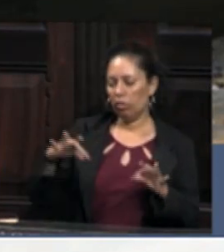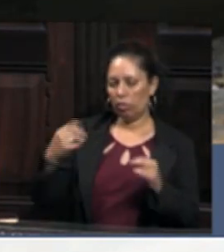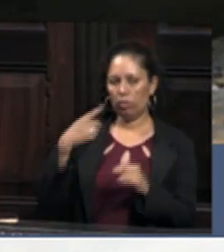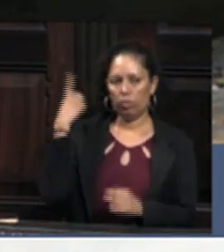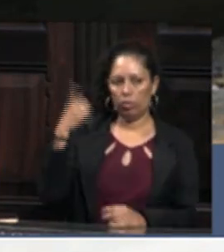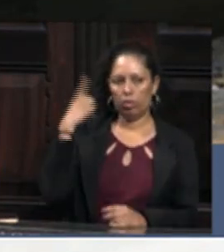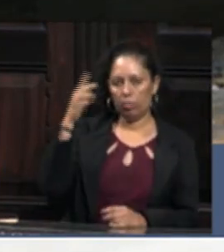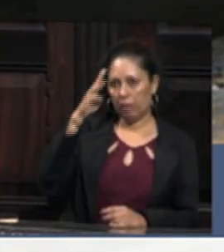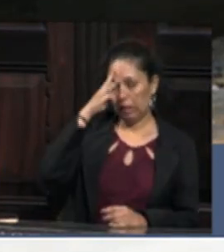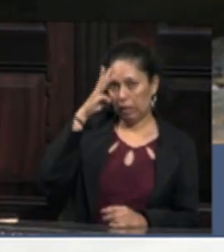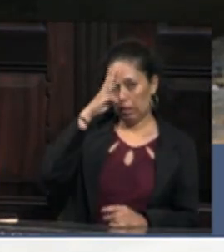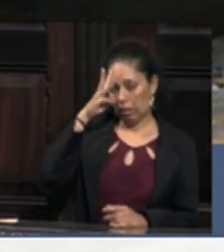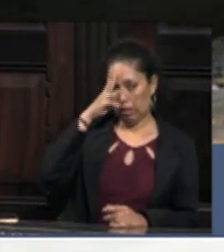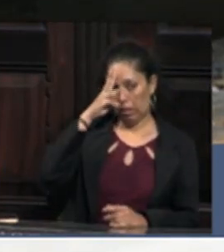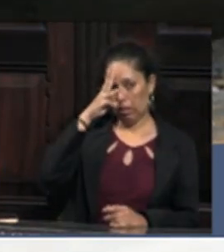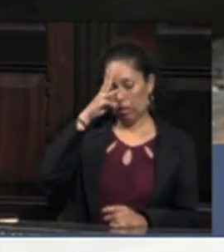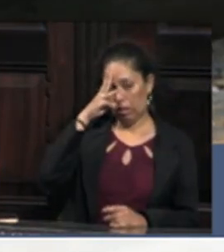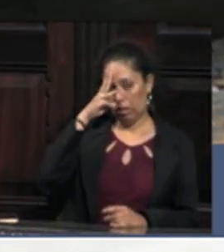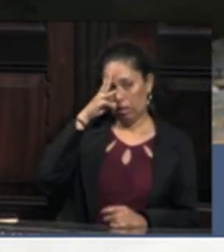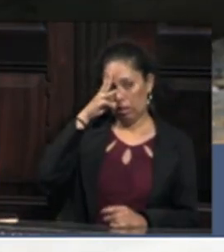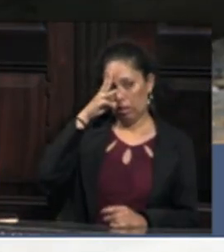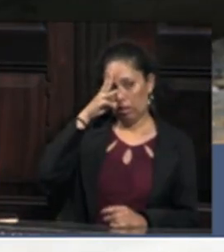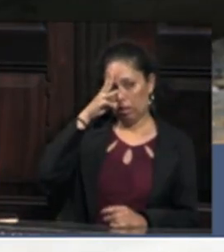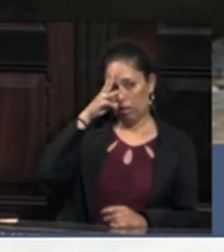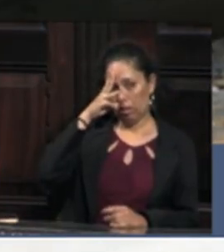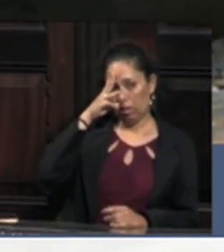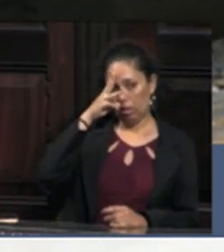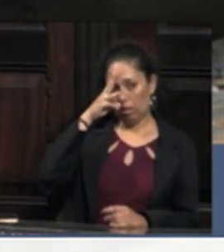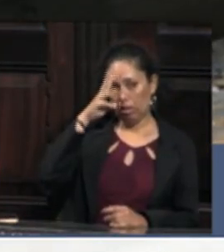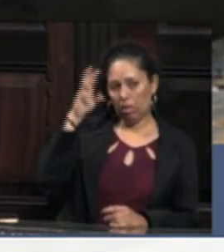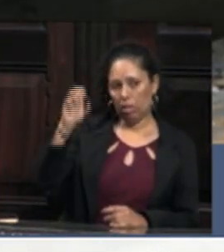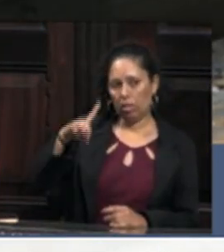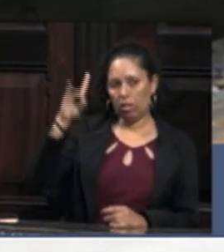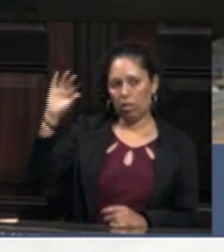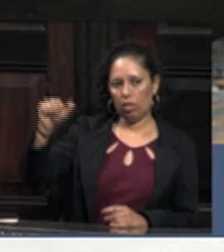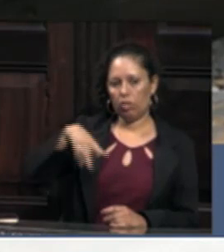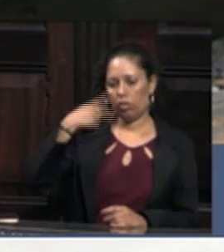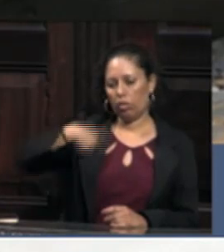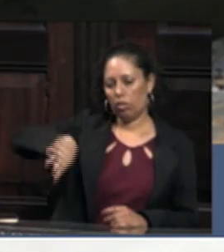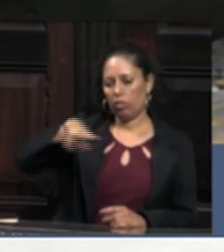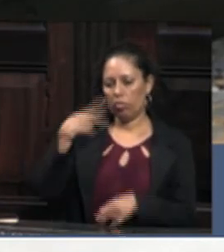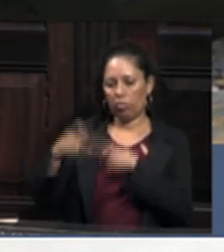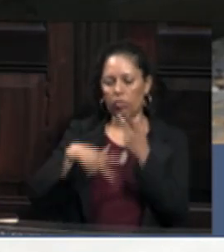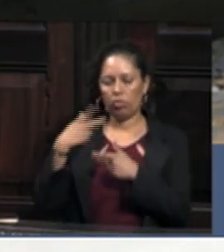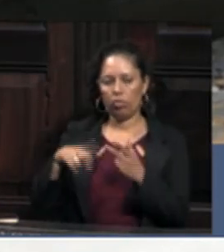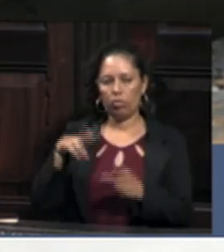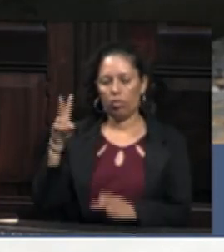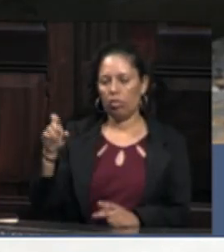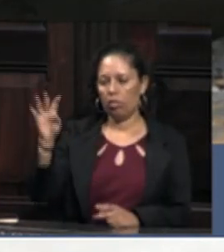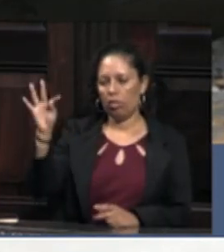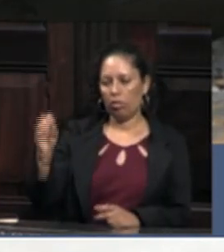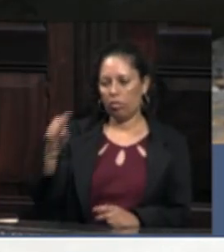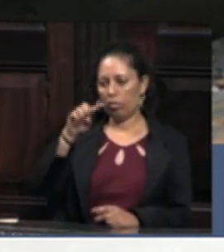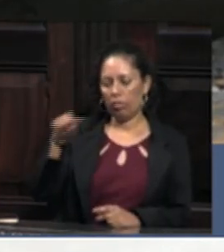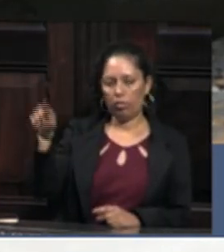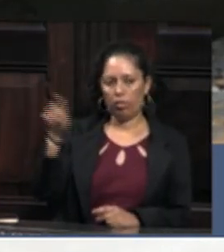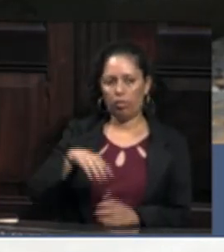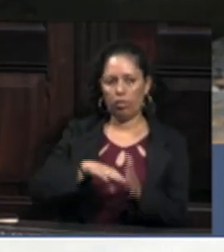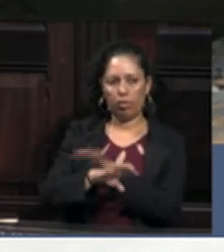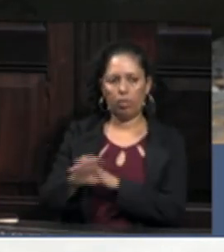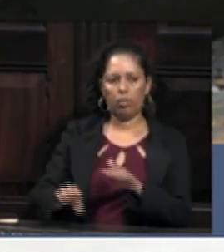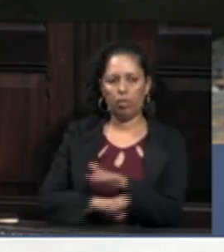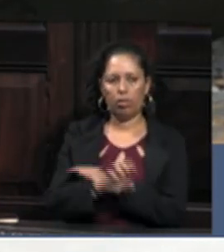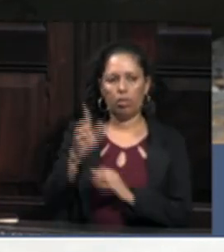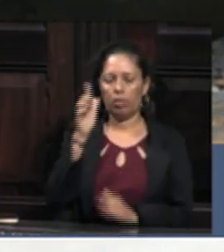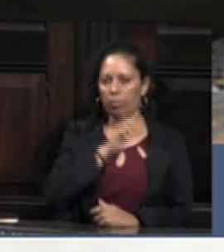que na terça-feira, que também é o dia em que apreciaremos o veto da questão da SEDAI, às 10 horas, vamos ter uma solenidade